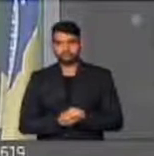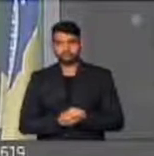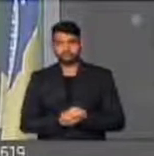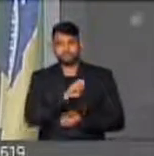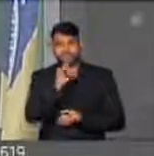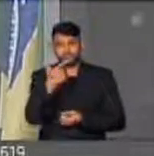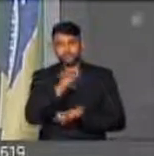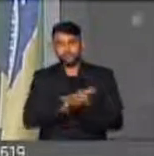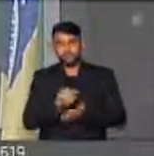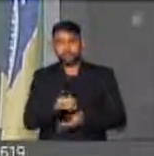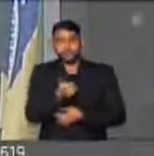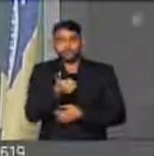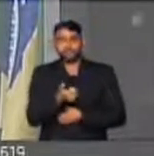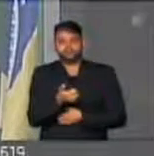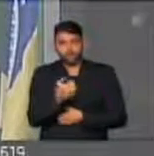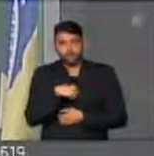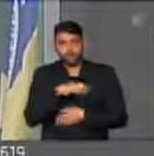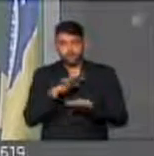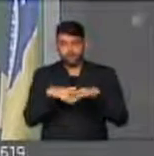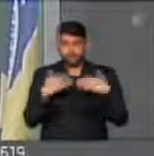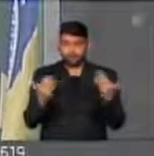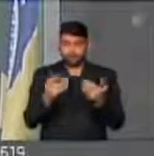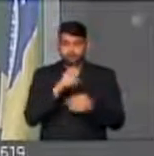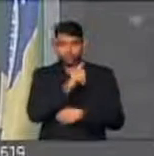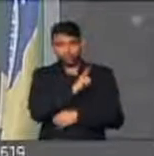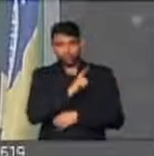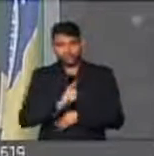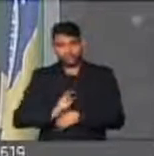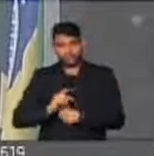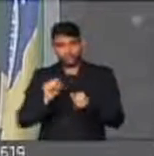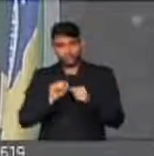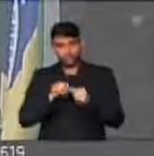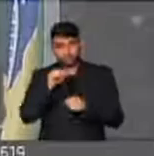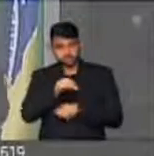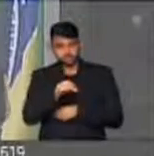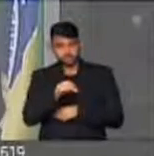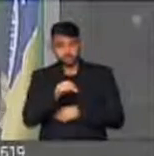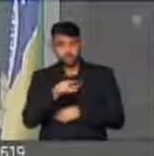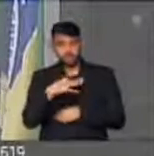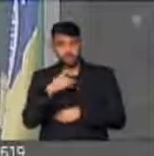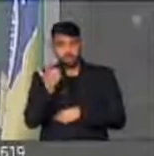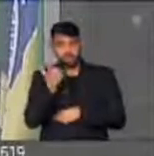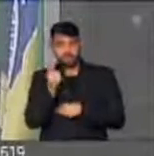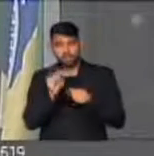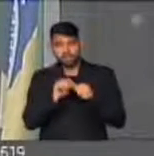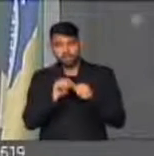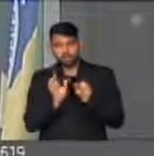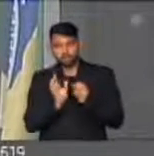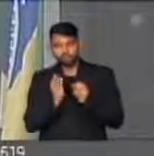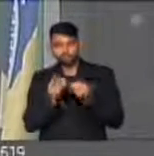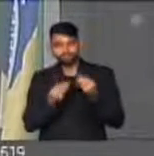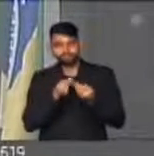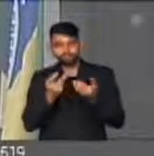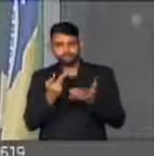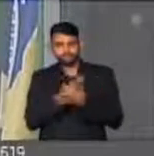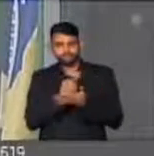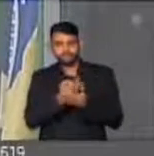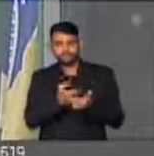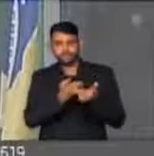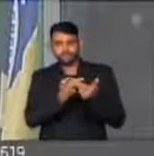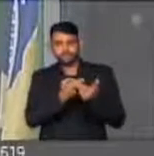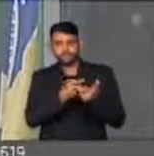Isso não é pouco. E aí, quando o governante faz isso, ele incorre em crime